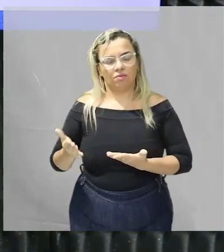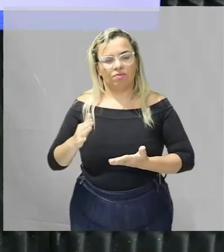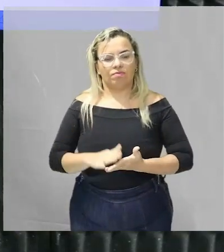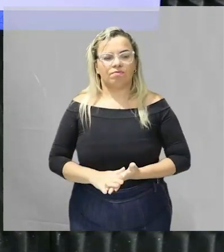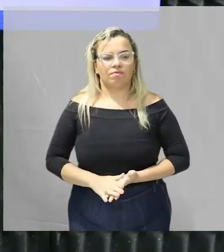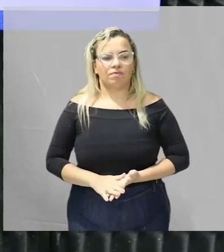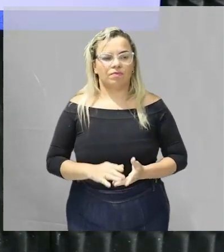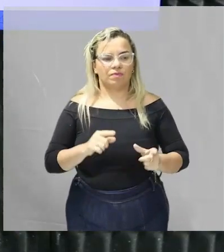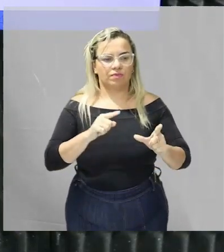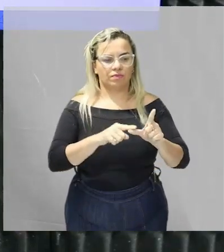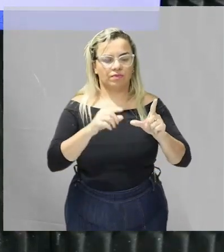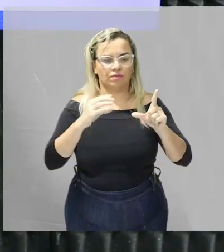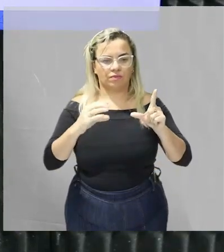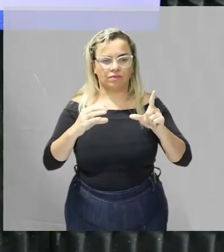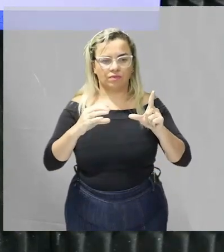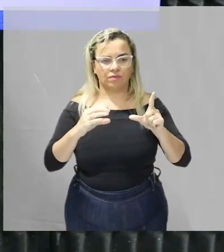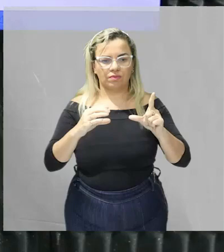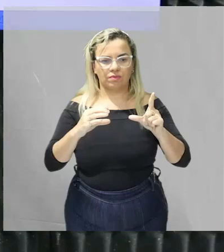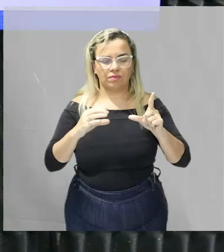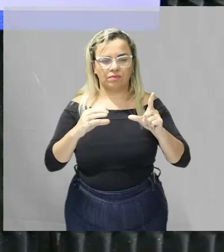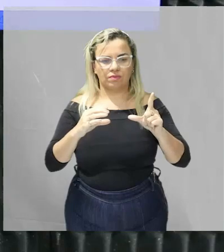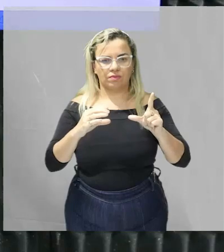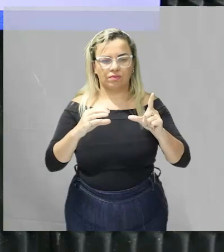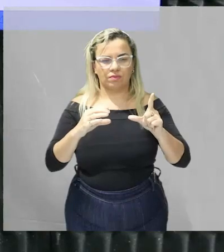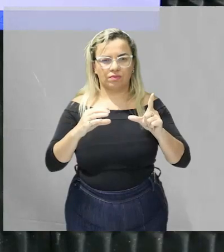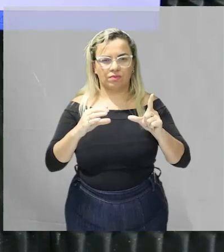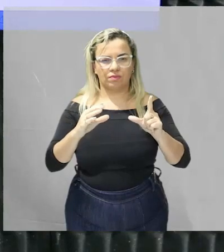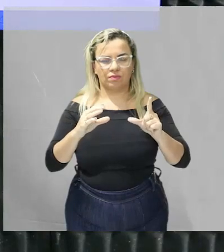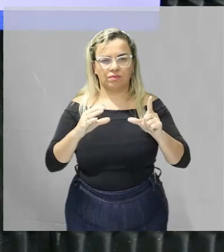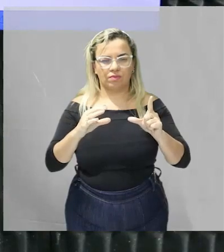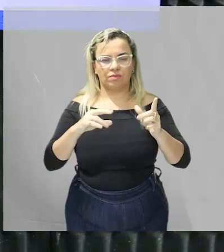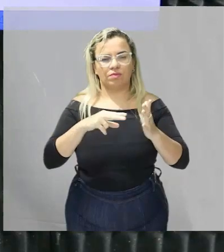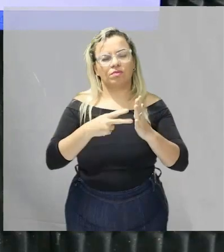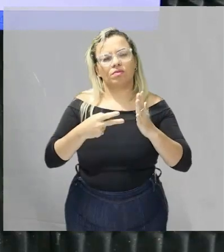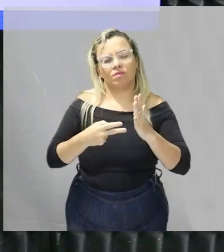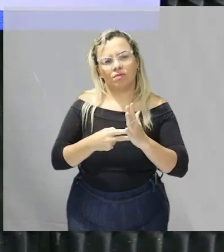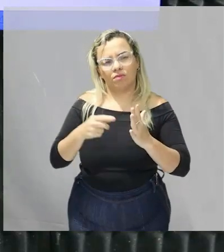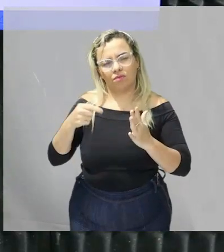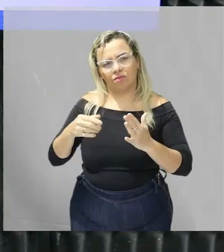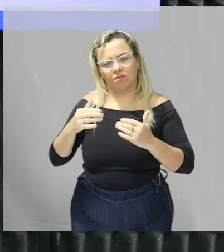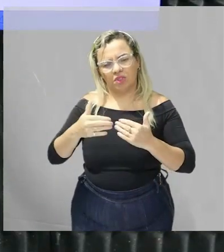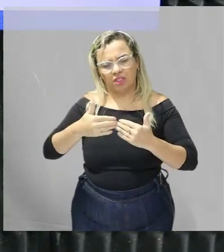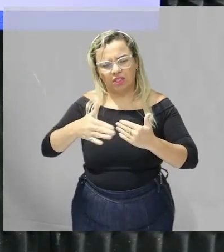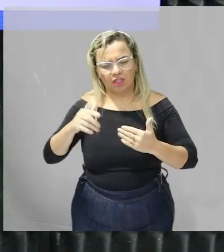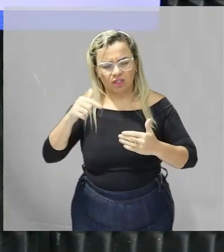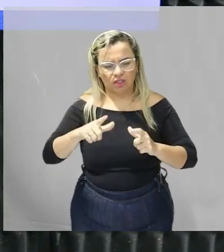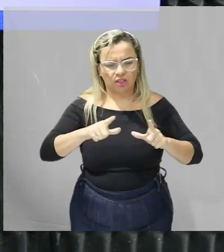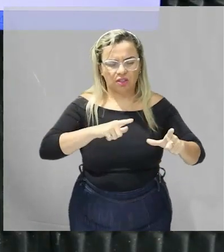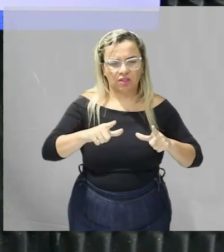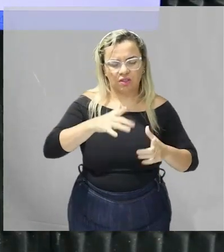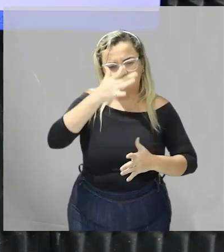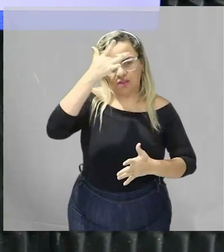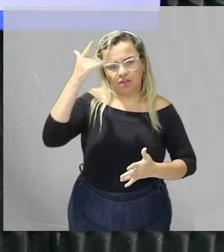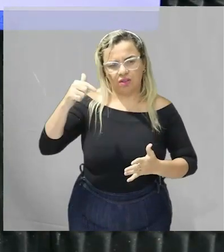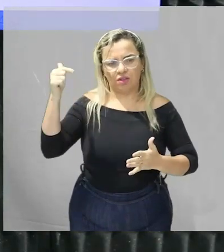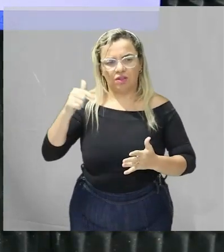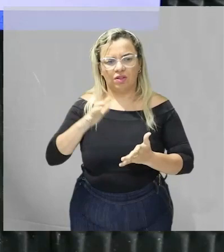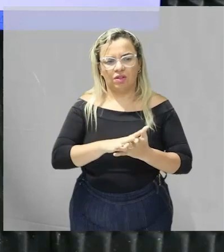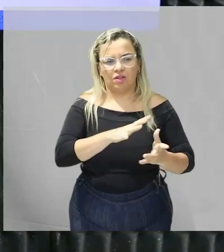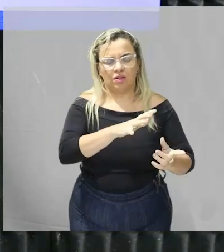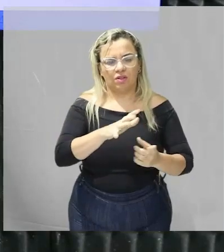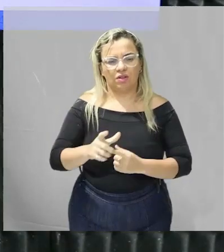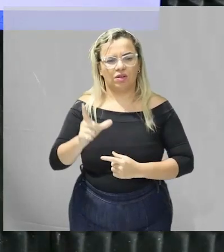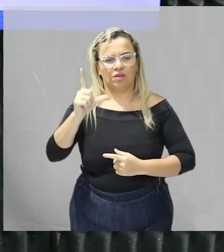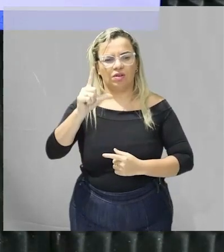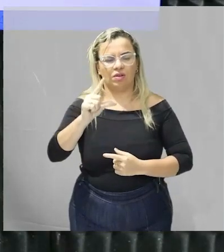C. Redução do custo da produção, galera. Será que a saída desses trabalhadores vai repercutir aí na redução do